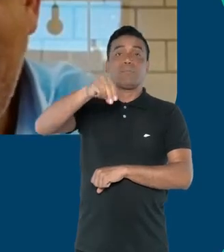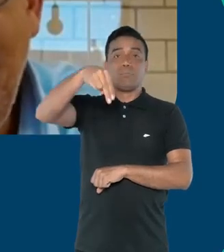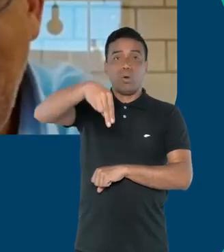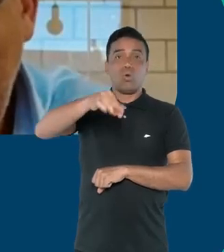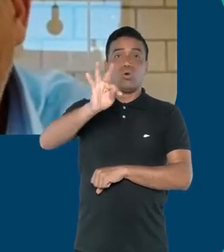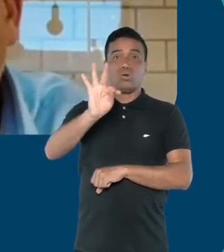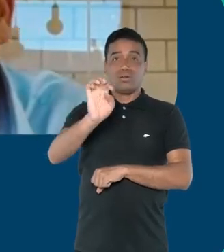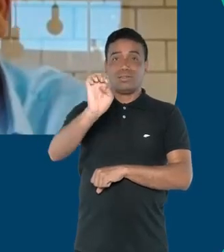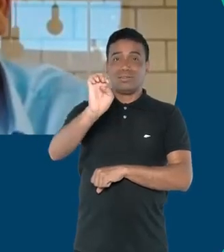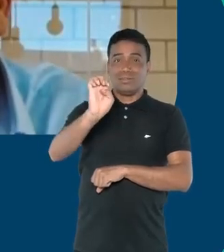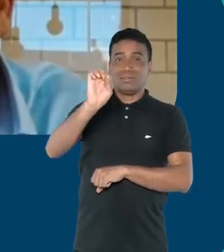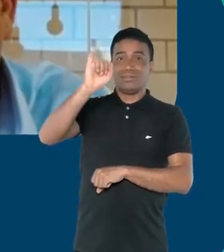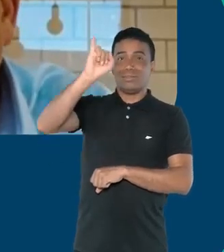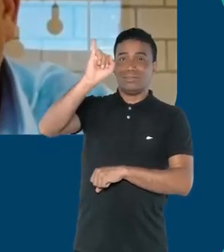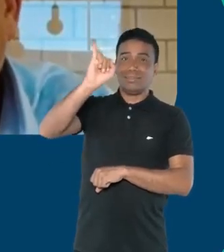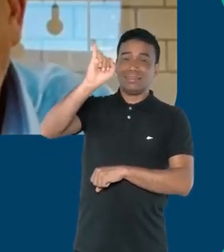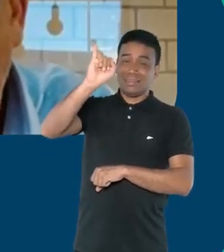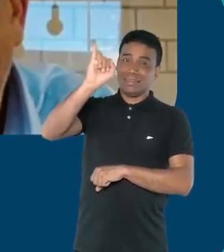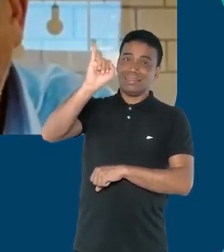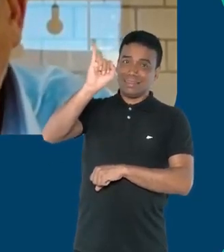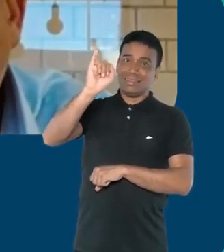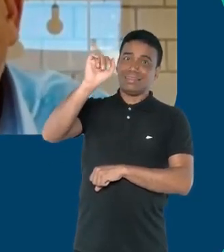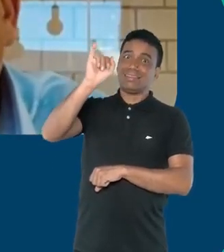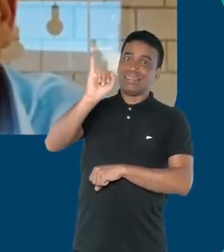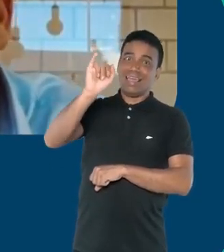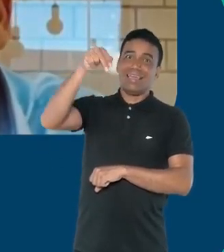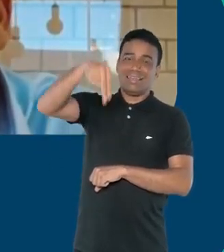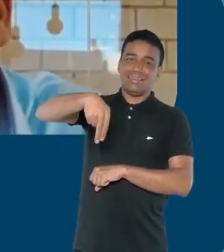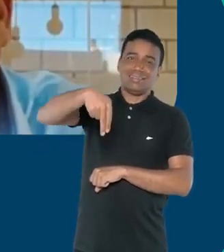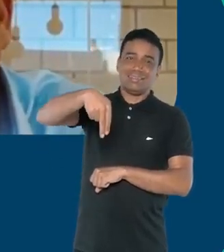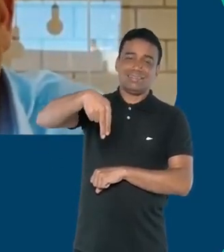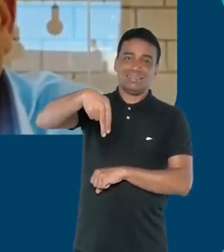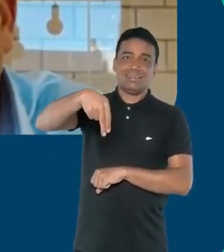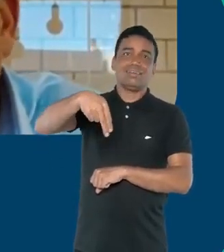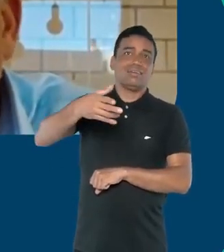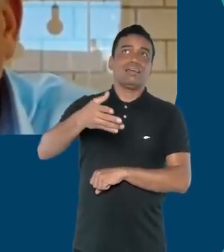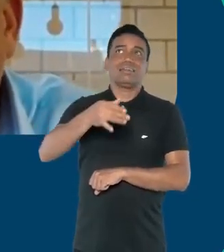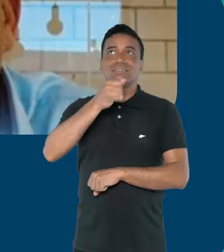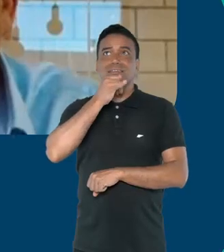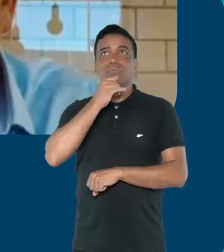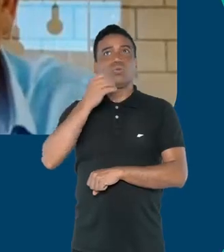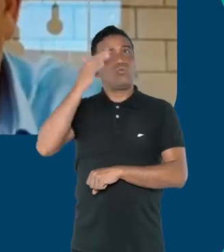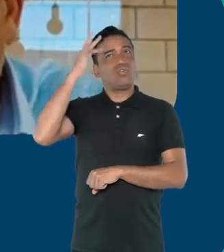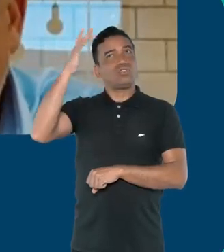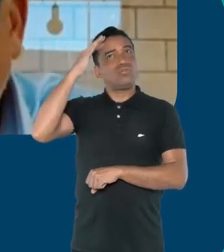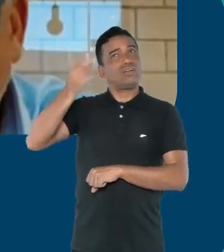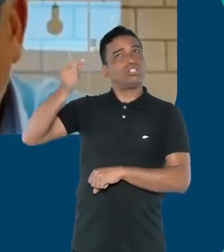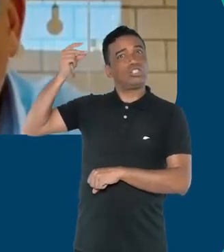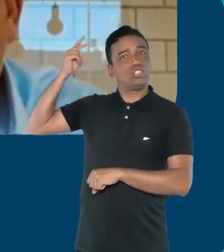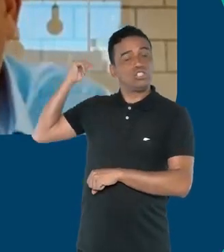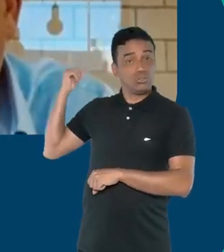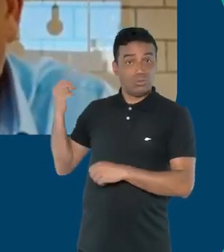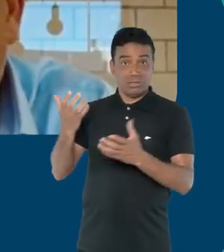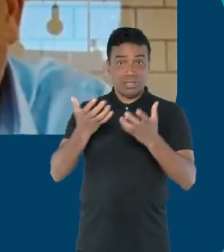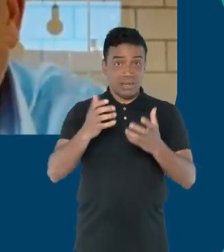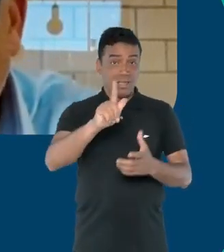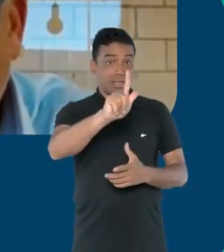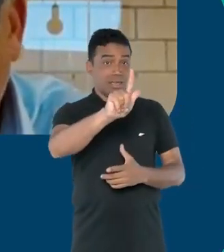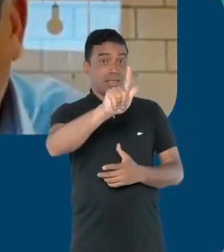uma questão que é muito antiga na filosofia, que é a seguinte: querer a glória,